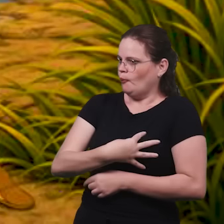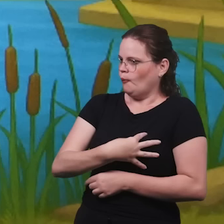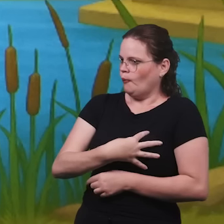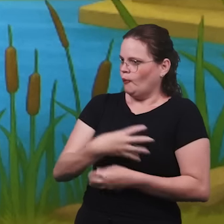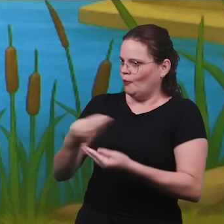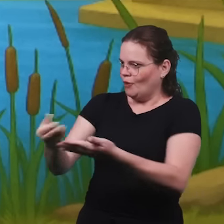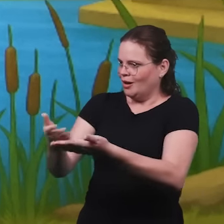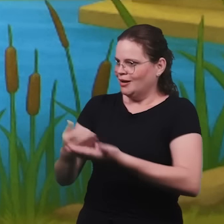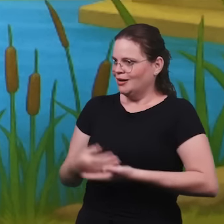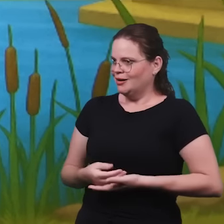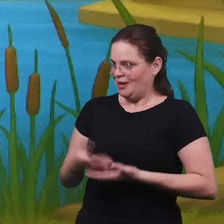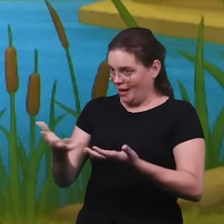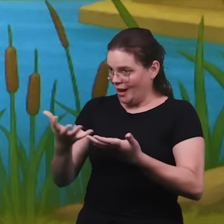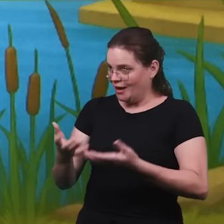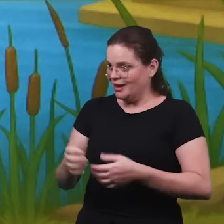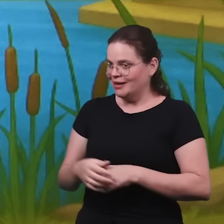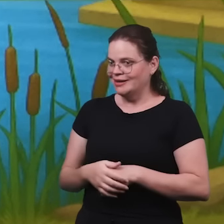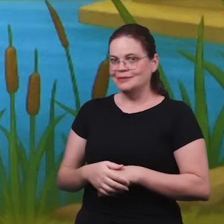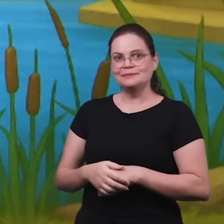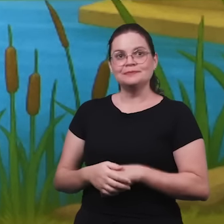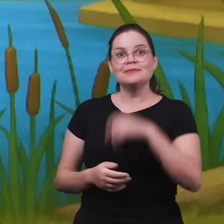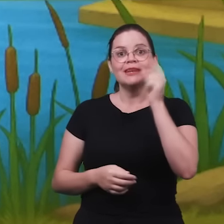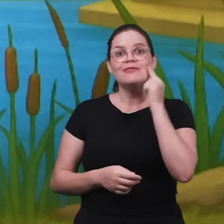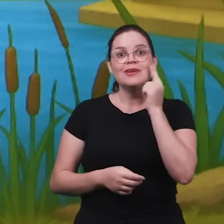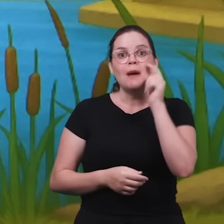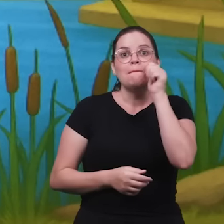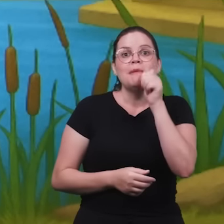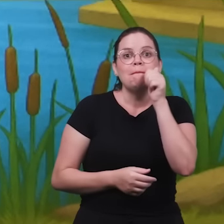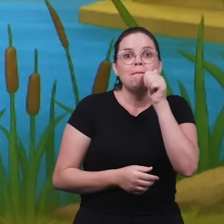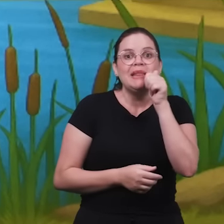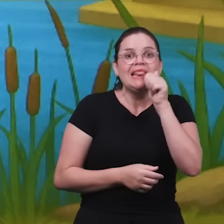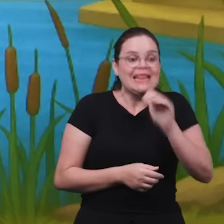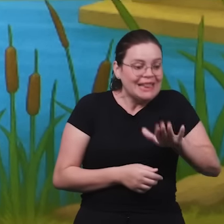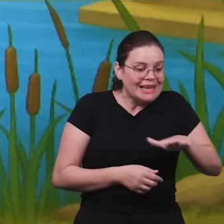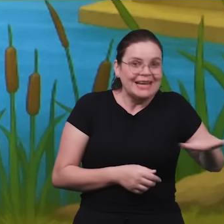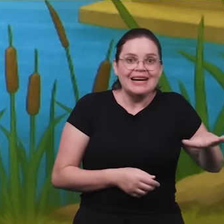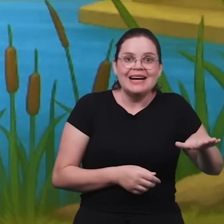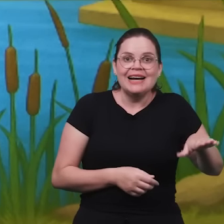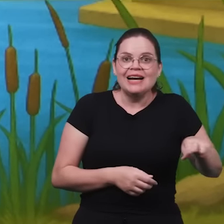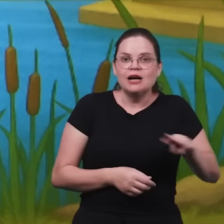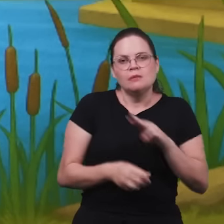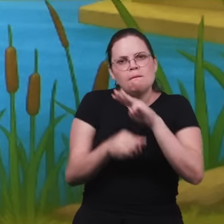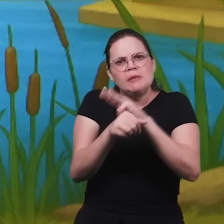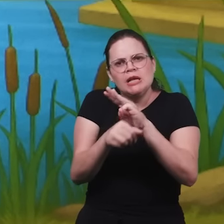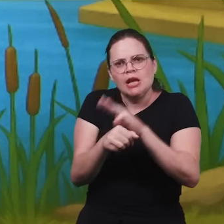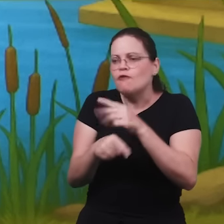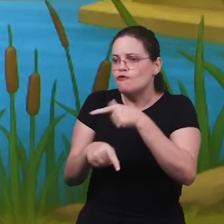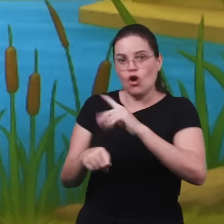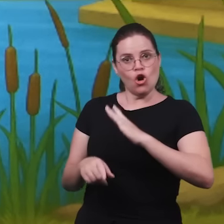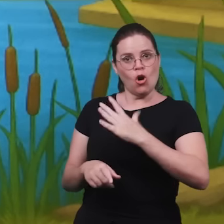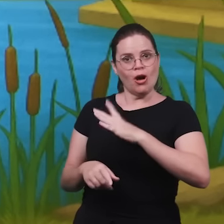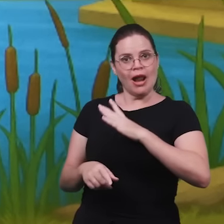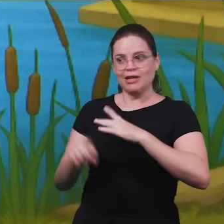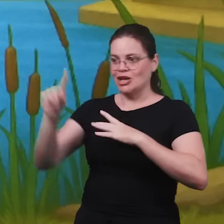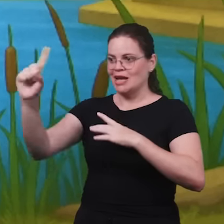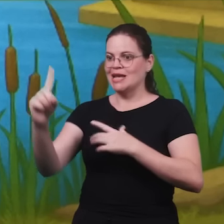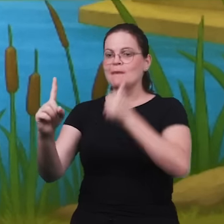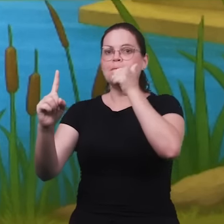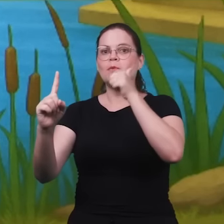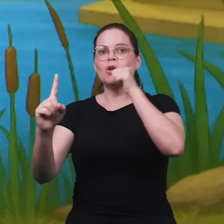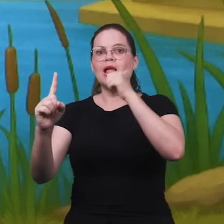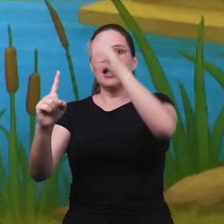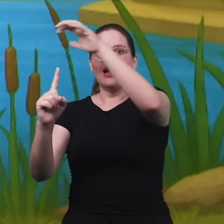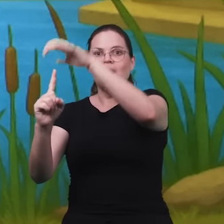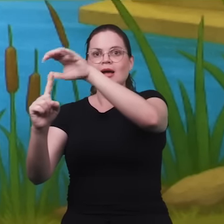Que atitude linda! Uma menina falando com uma princesa, com respeito, com coragem.